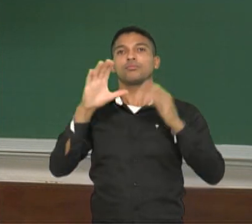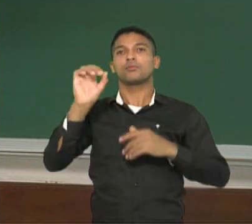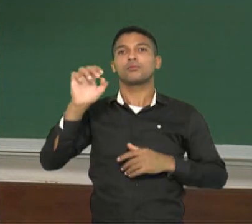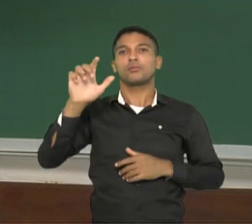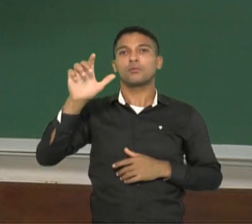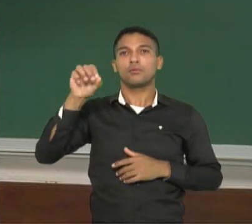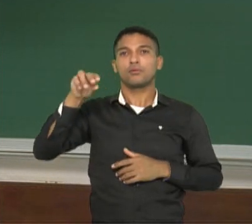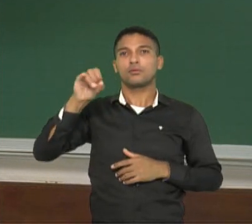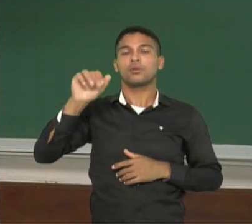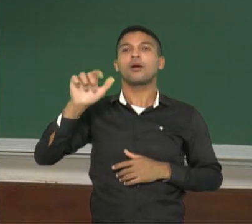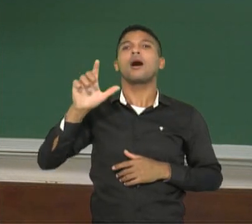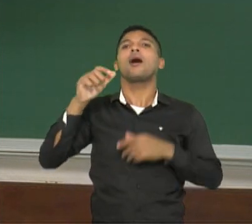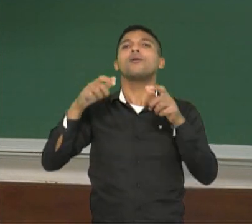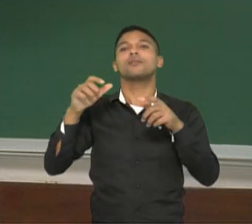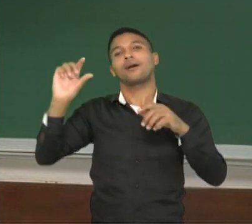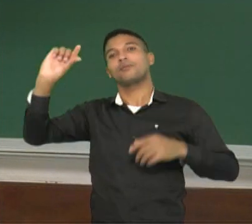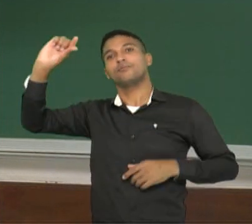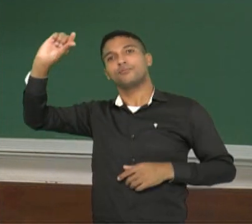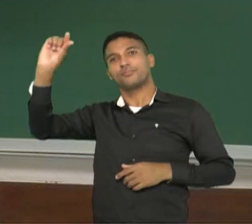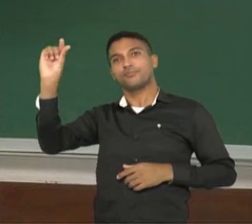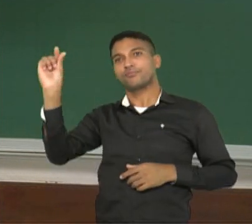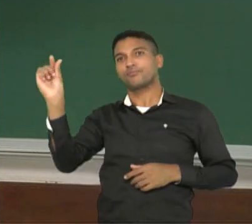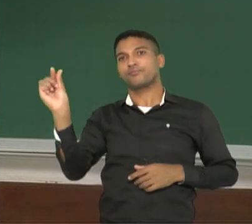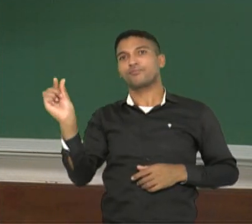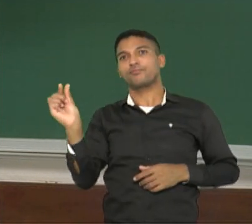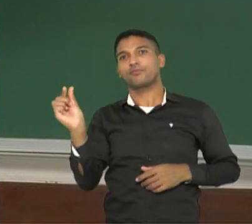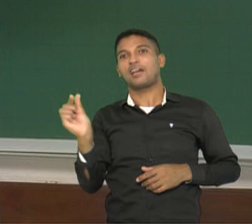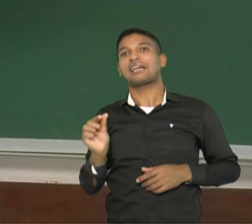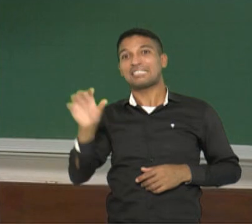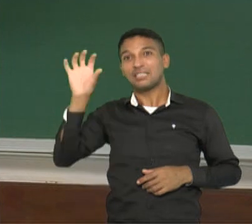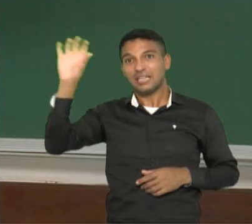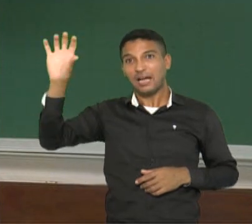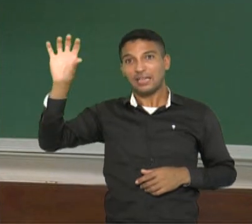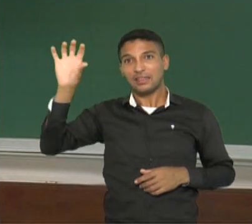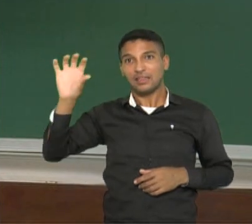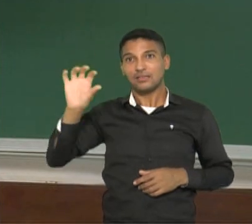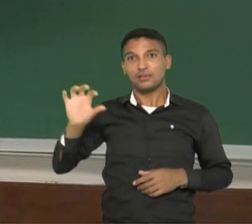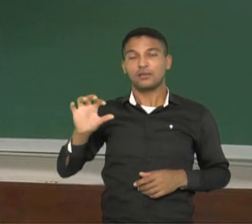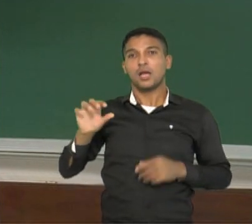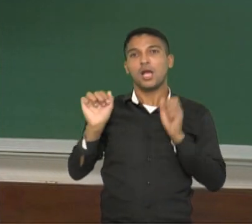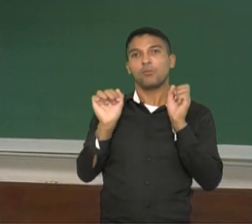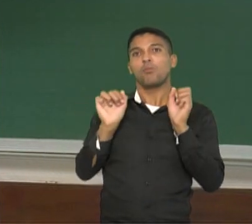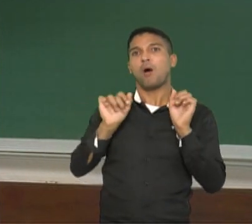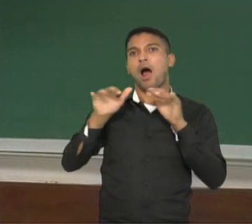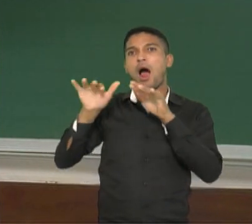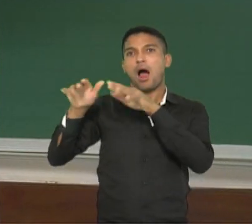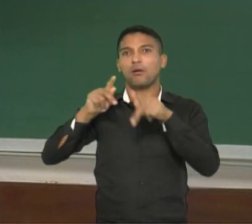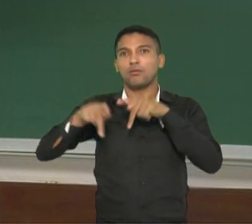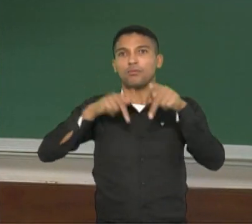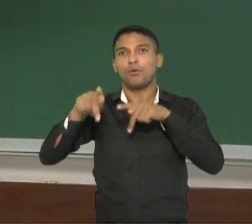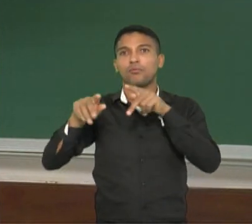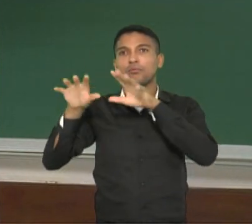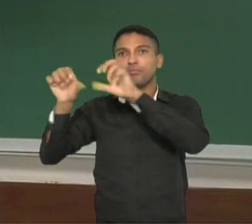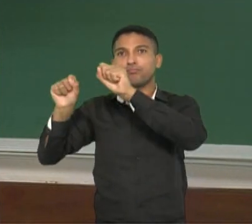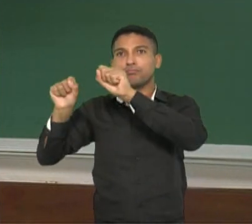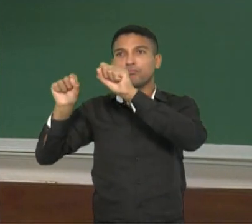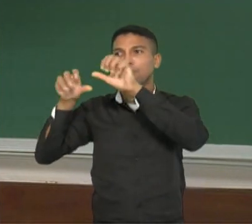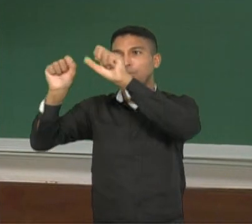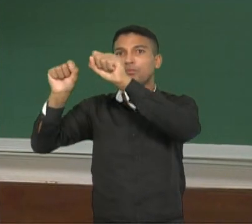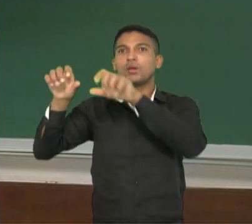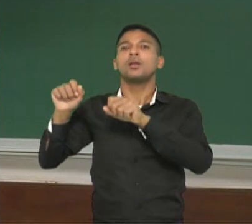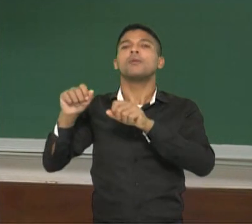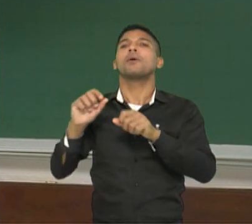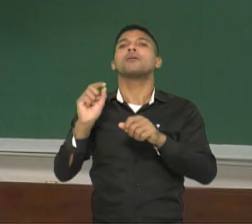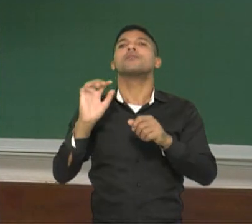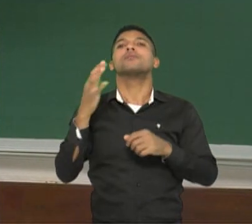faixa litorânea. Então, você observa que essa ocupação do litoral para o interior resultou no quê? Nessa grande devastação